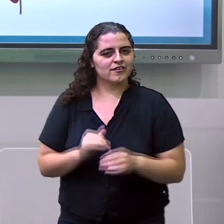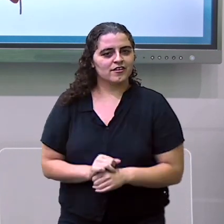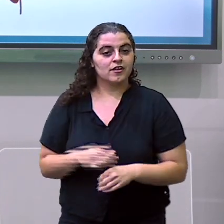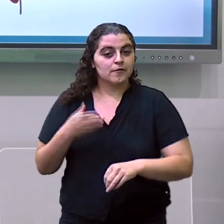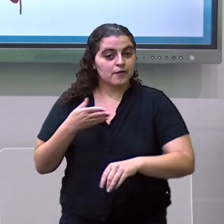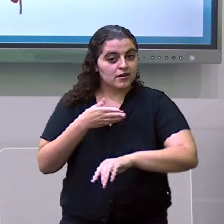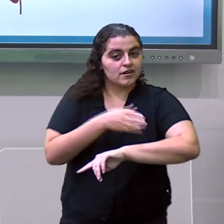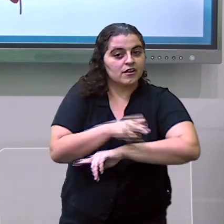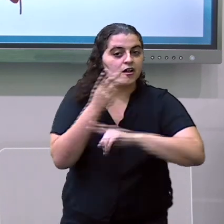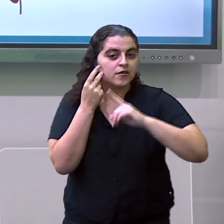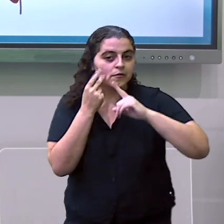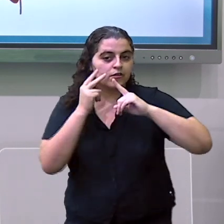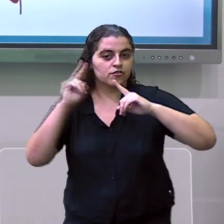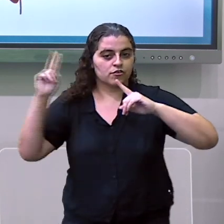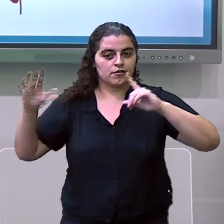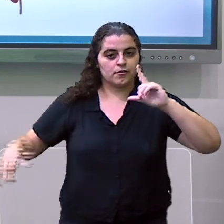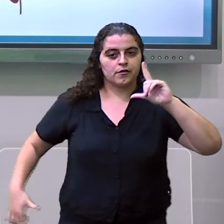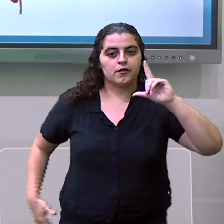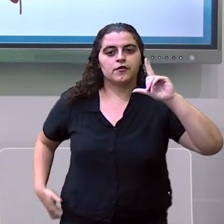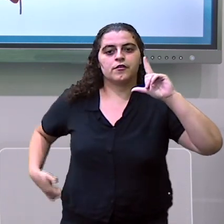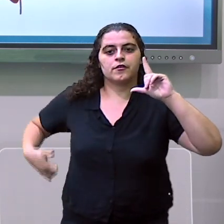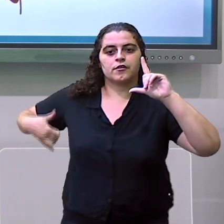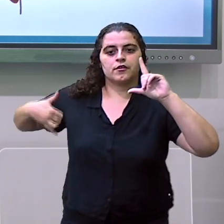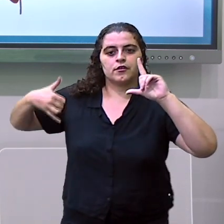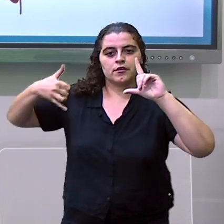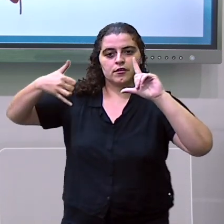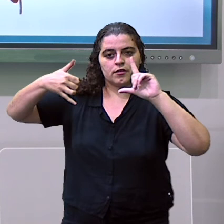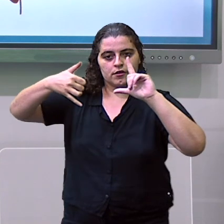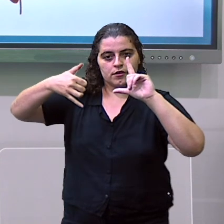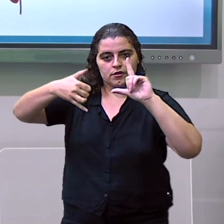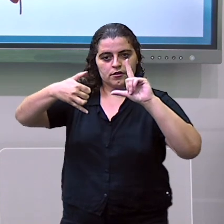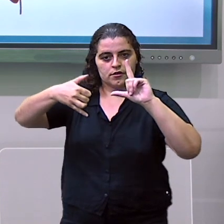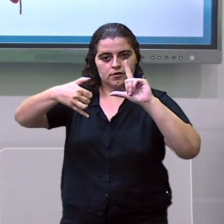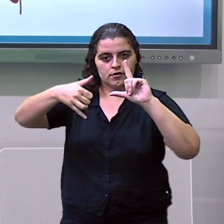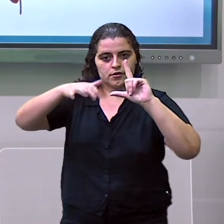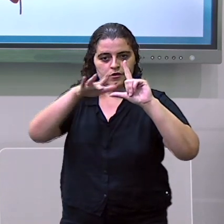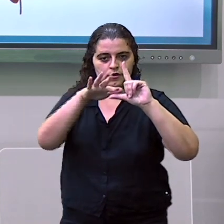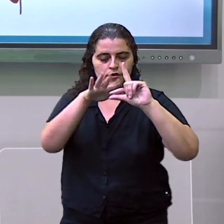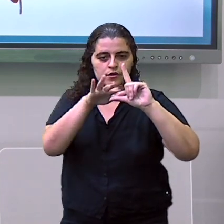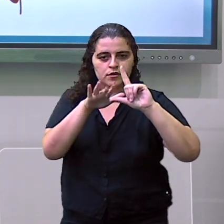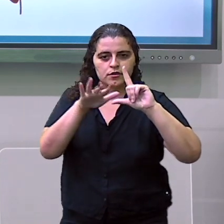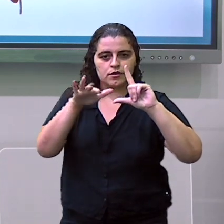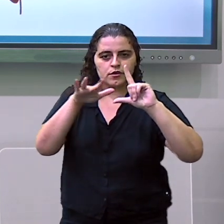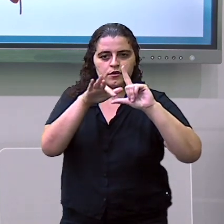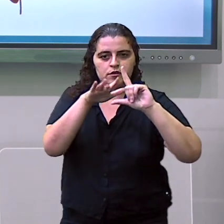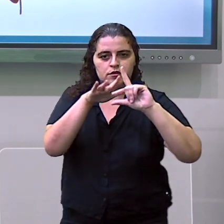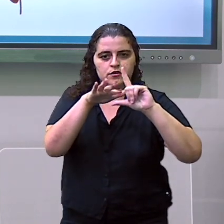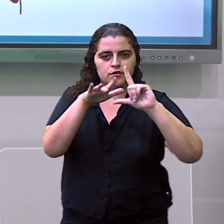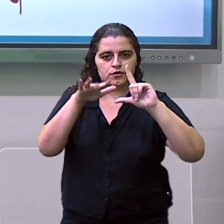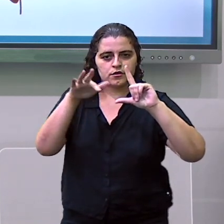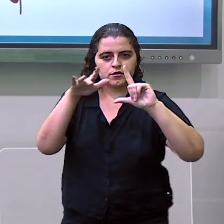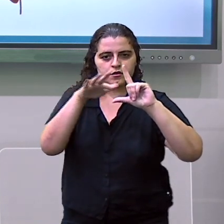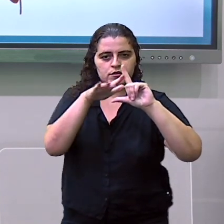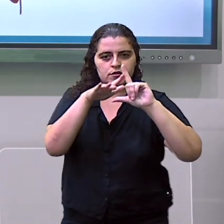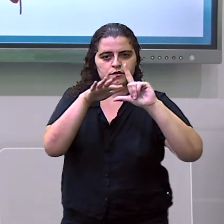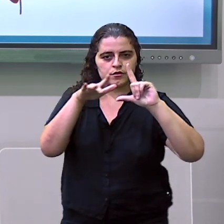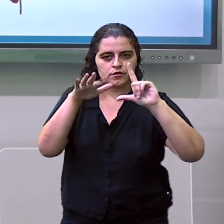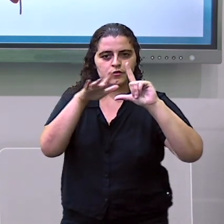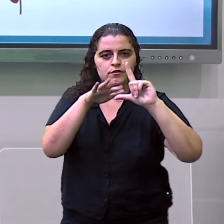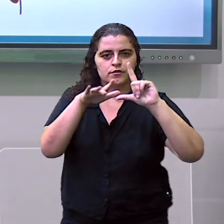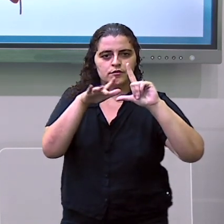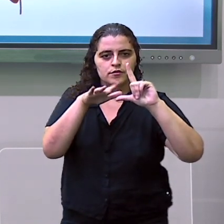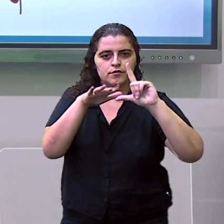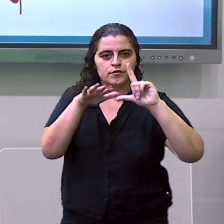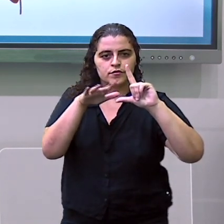para acessar nossas atividades na plataforma SMED GV, aponte a câmera do seu celular na imagem que aparece no canto